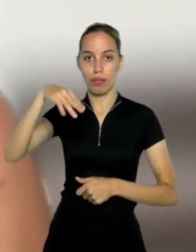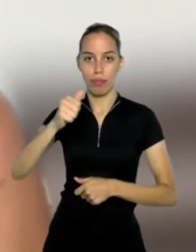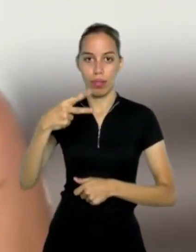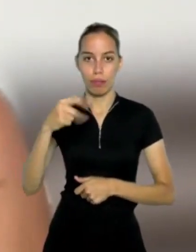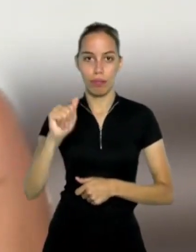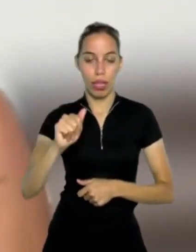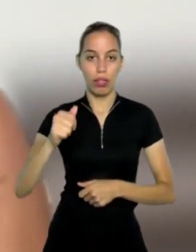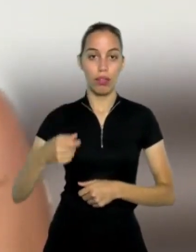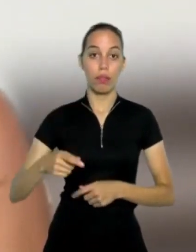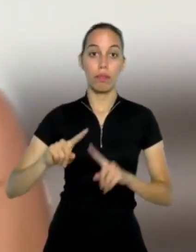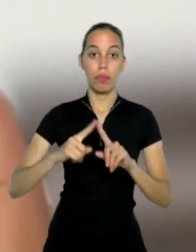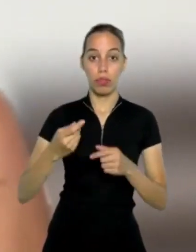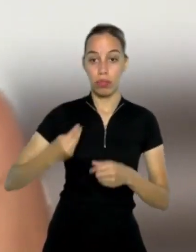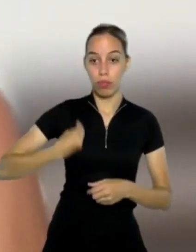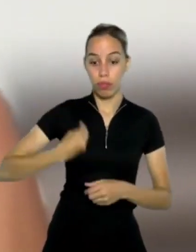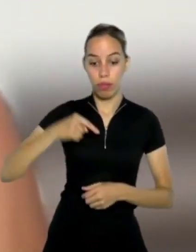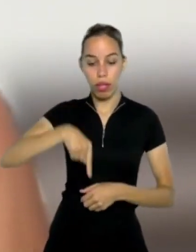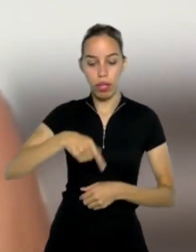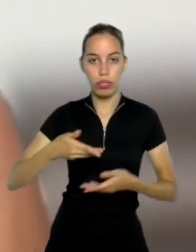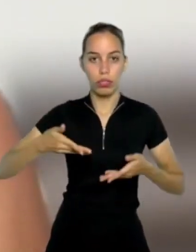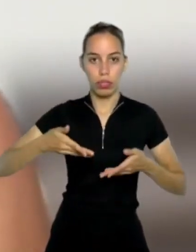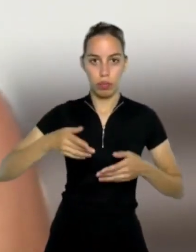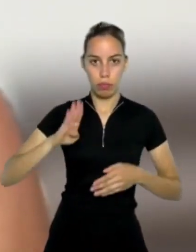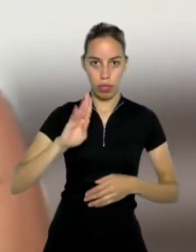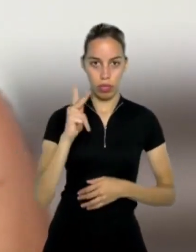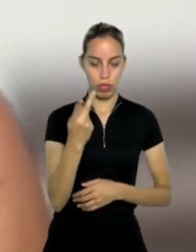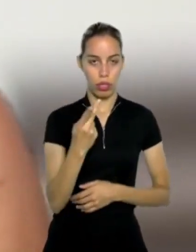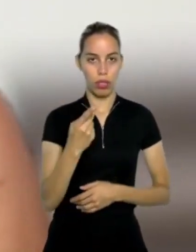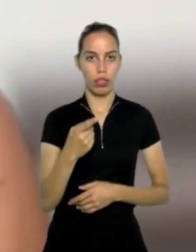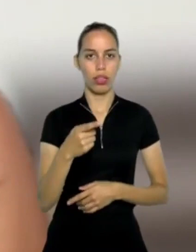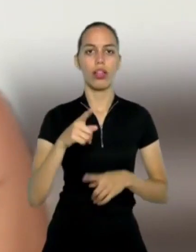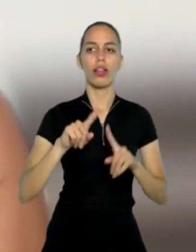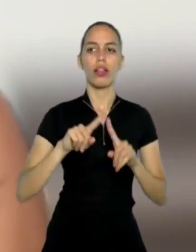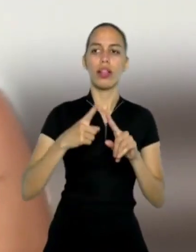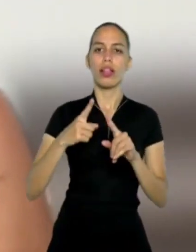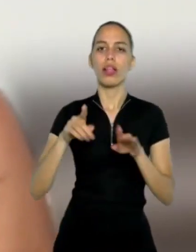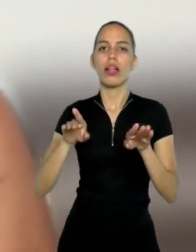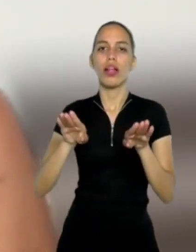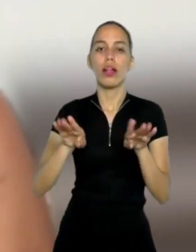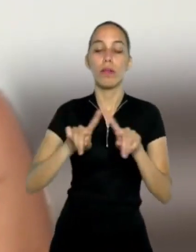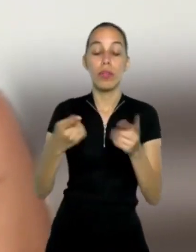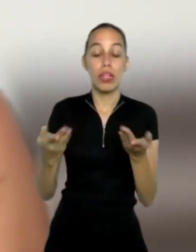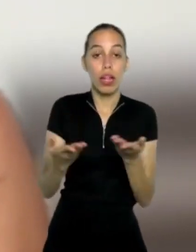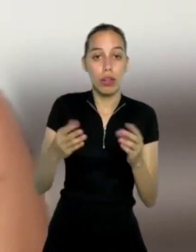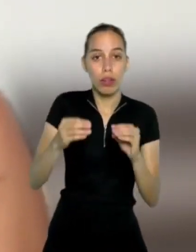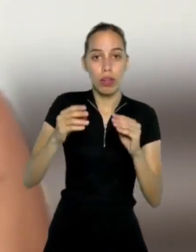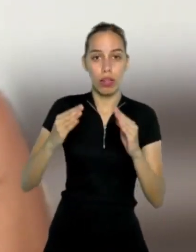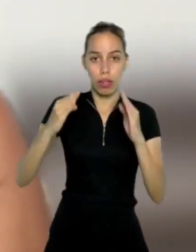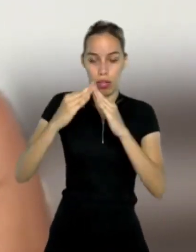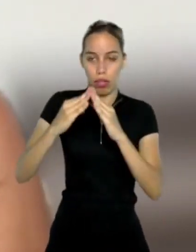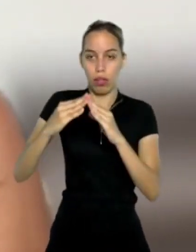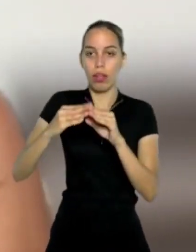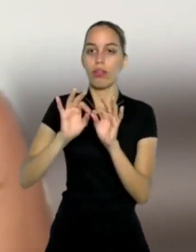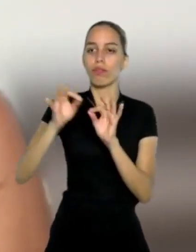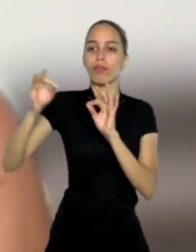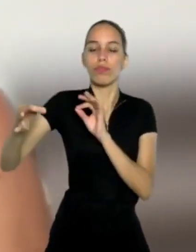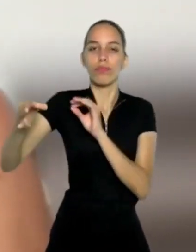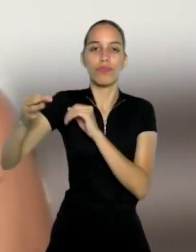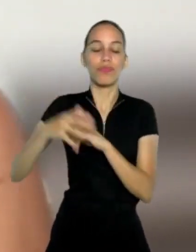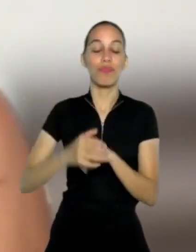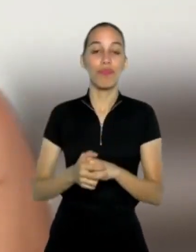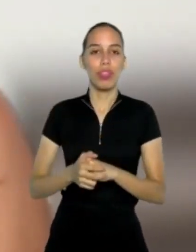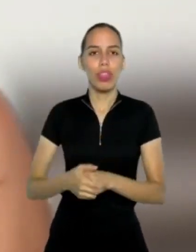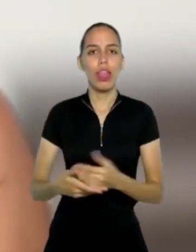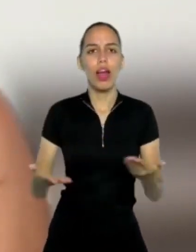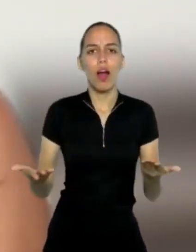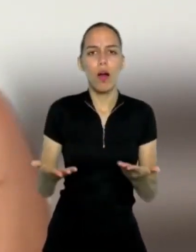Carmo da Mata, uma cidade que fica a cerca de 150 quilômetros de Belo Horizonte. Aqui com a gente também está Raíssa Medeiros, que